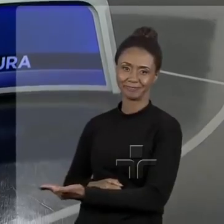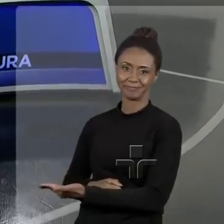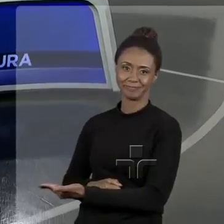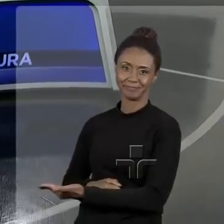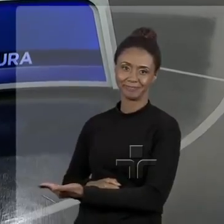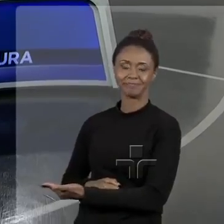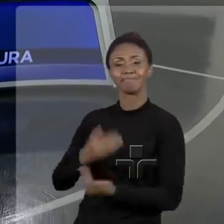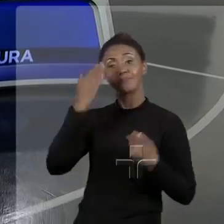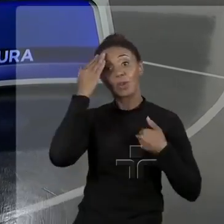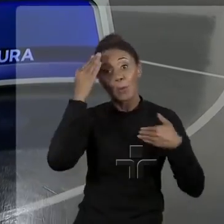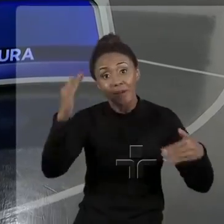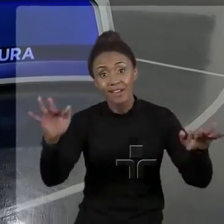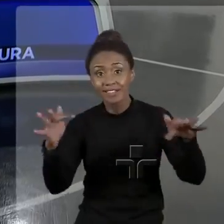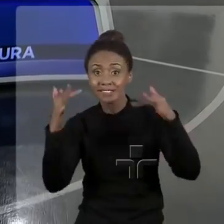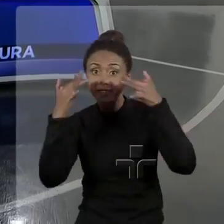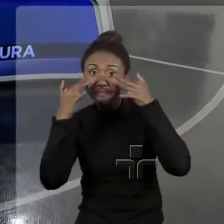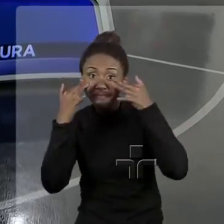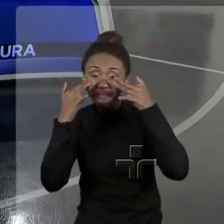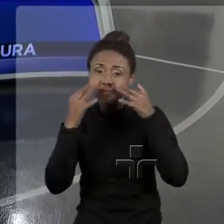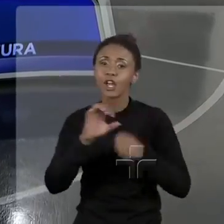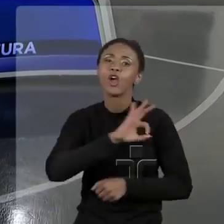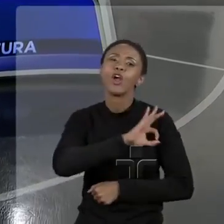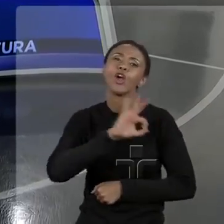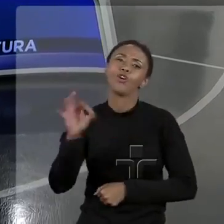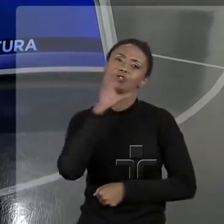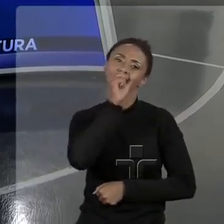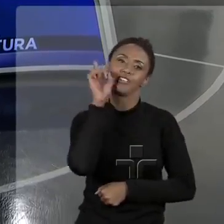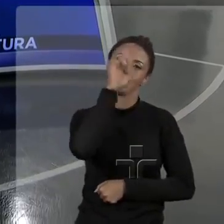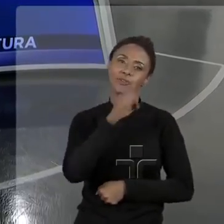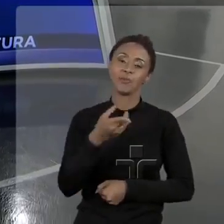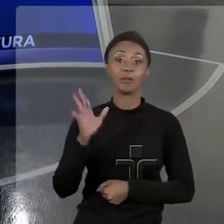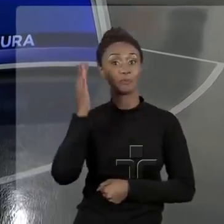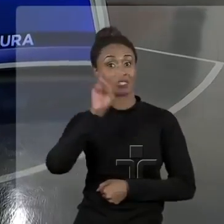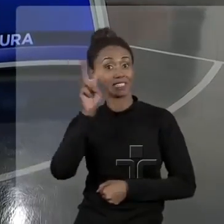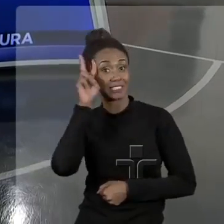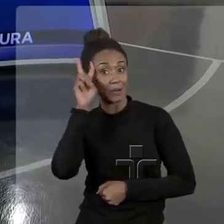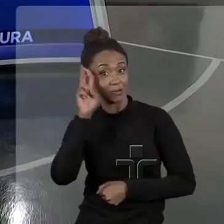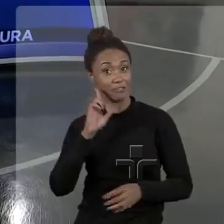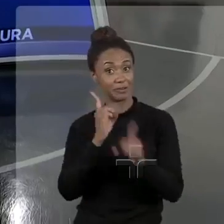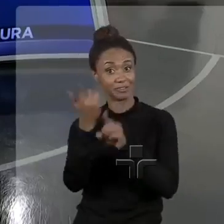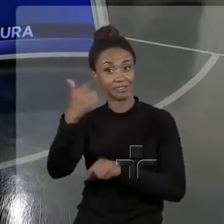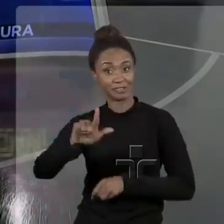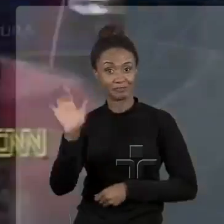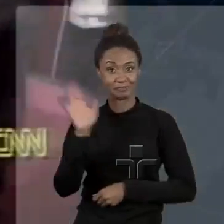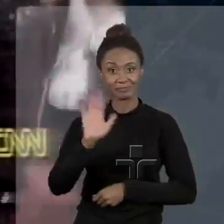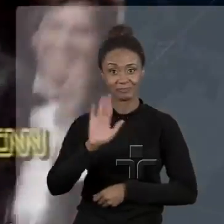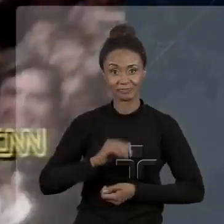Cultura. Muito obrigada pela sua companhia e um ótimo fim de semana para você. Até segunda!